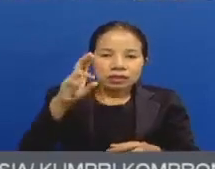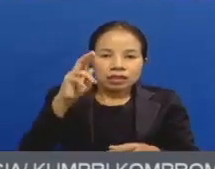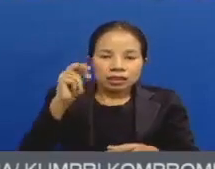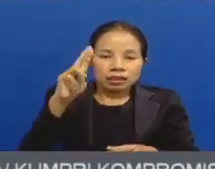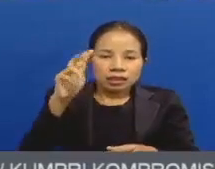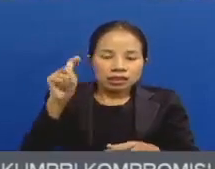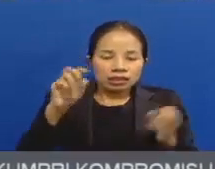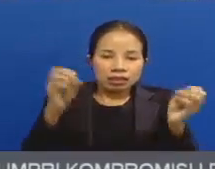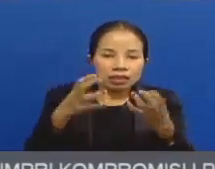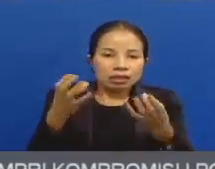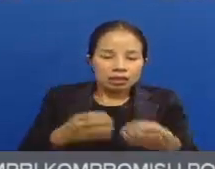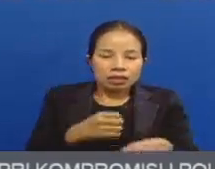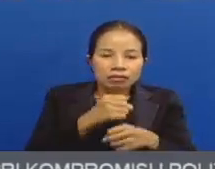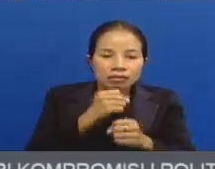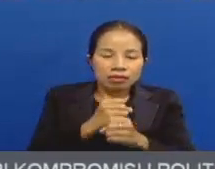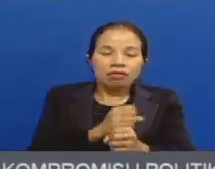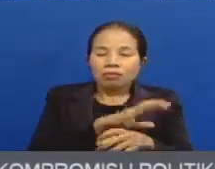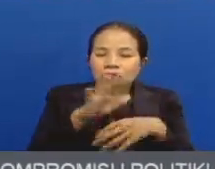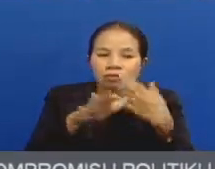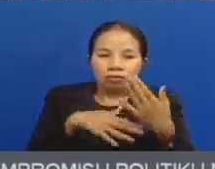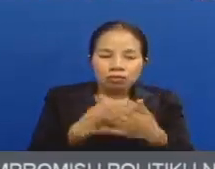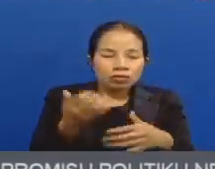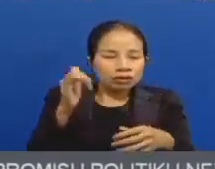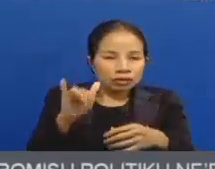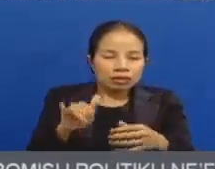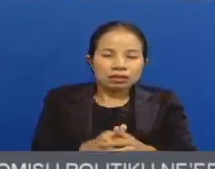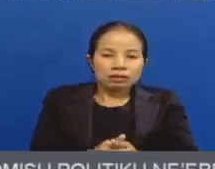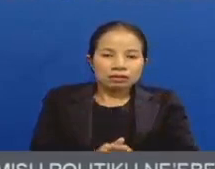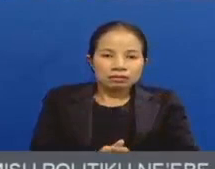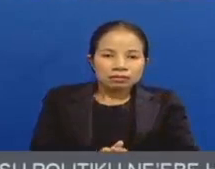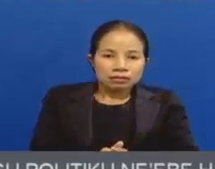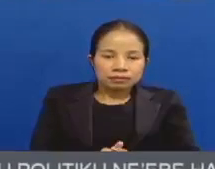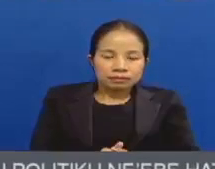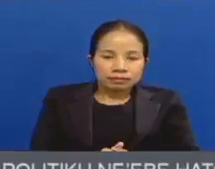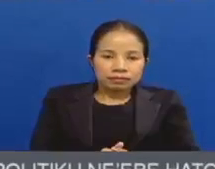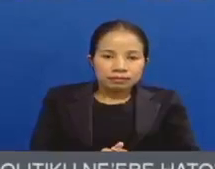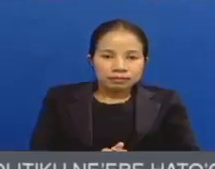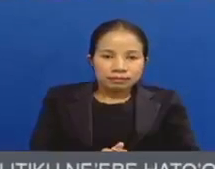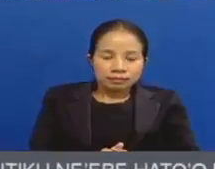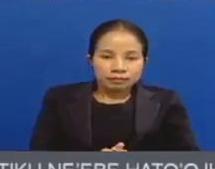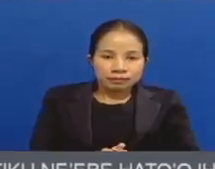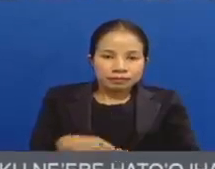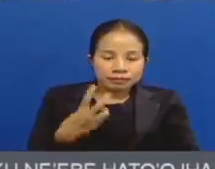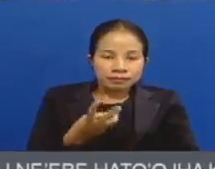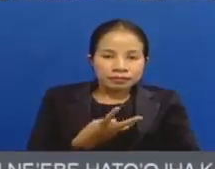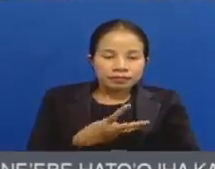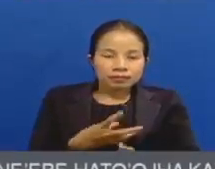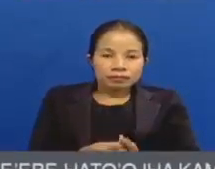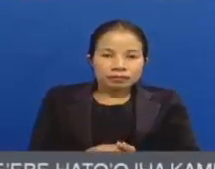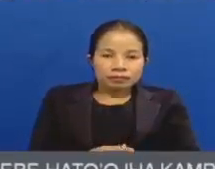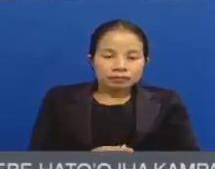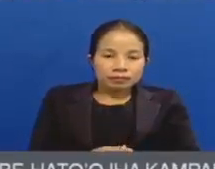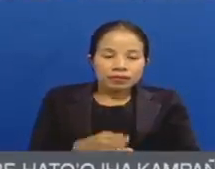tu, a Loleilão Bahutu. Se a Nembe que tem a Loleilão, claro. E daí, a minha terceira legislatura nem mais de